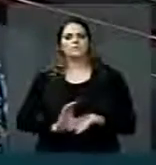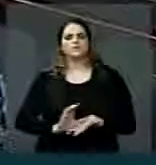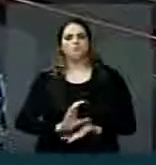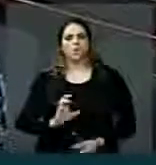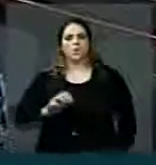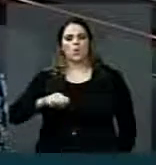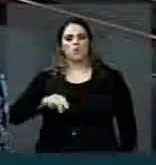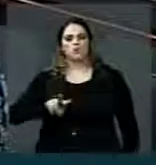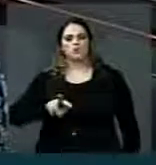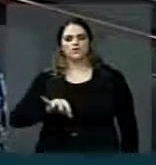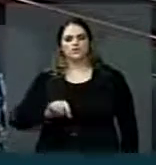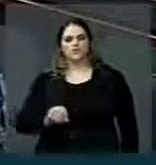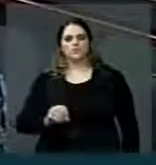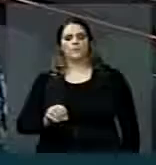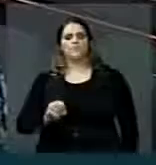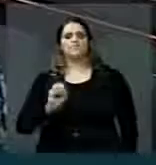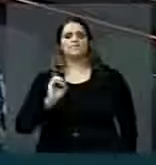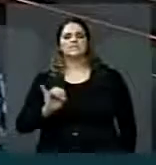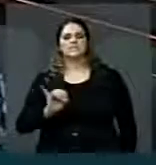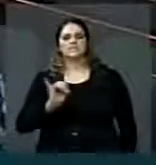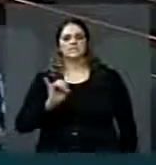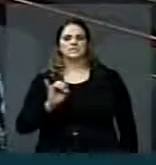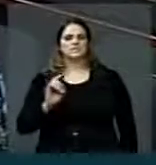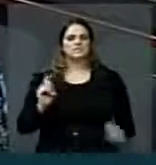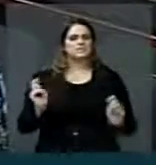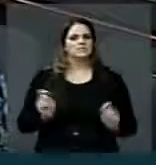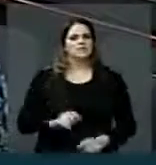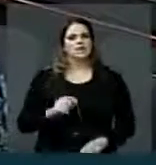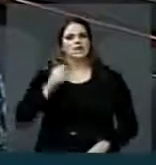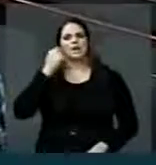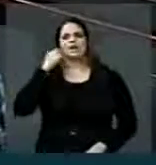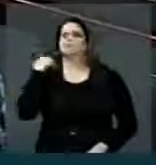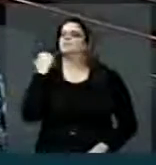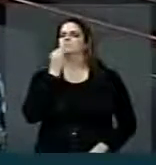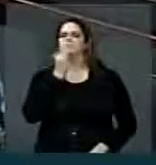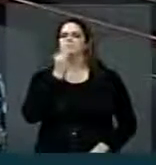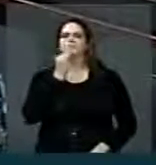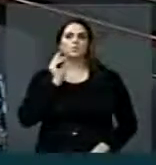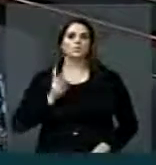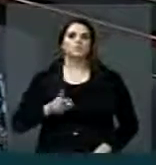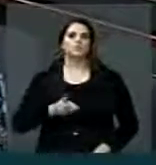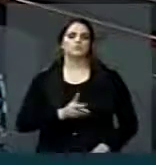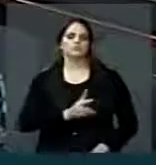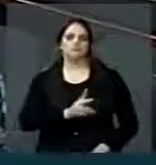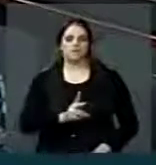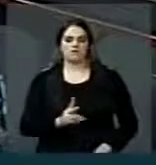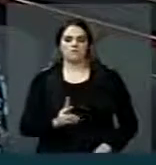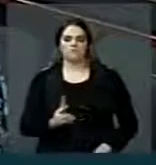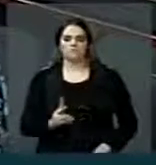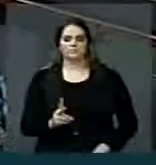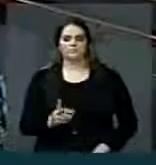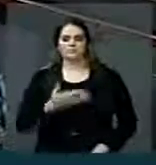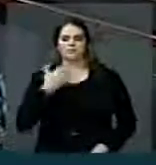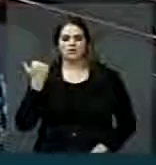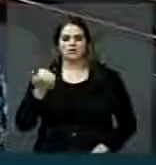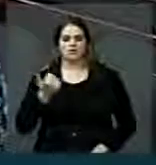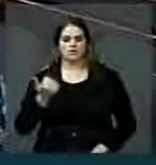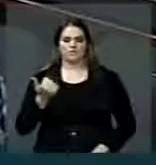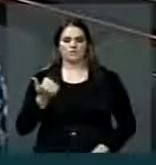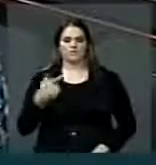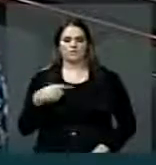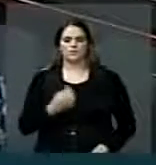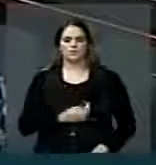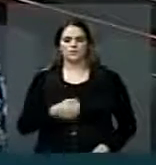uma ligação mais próxima, mais permanente e mais efetiva, da